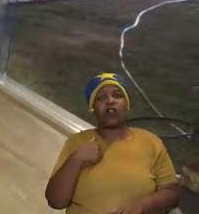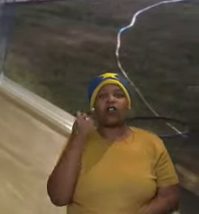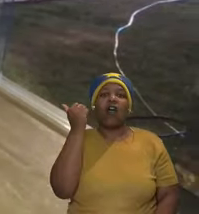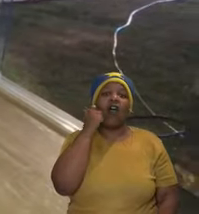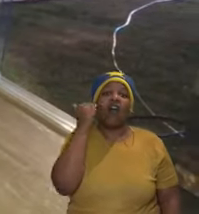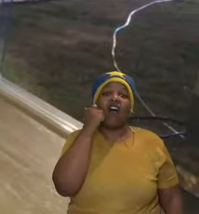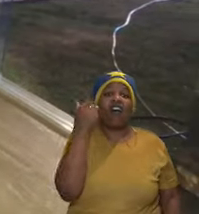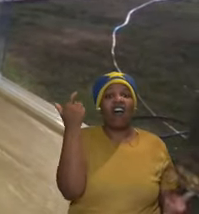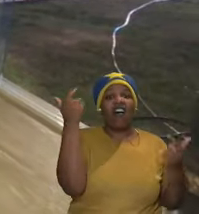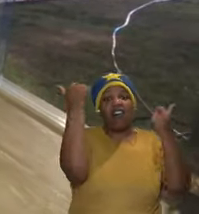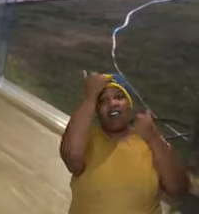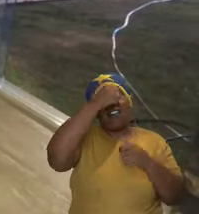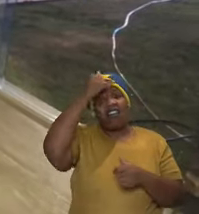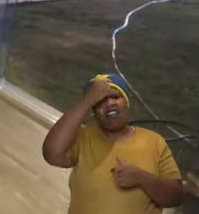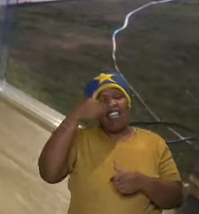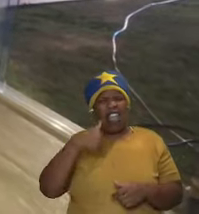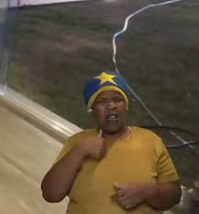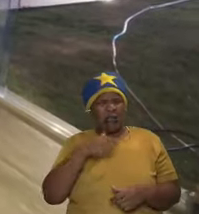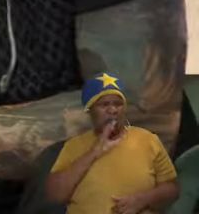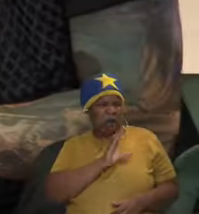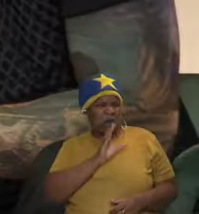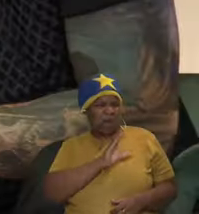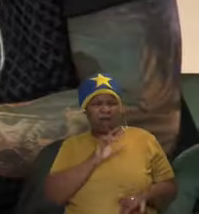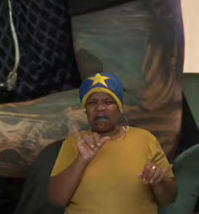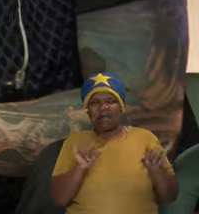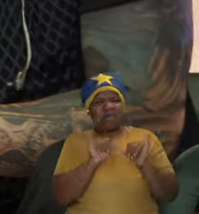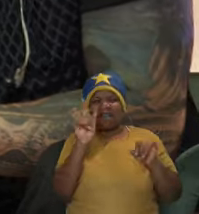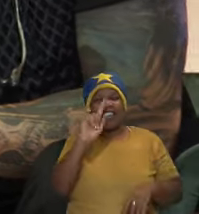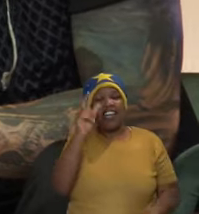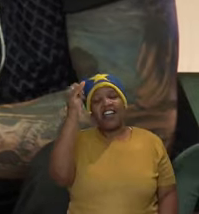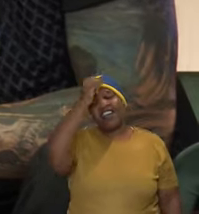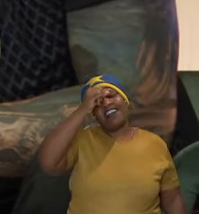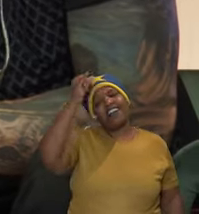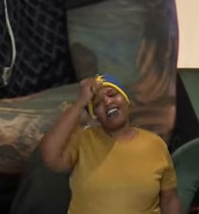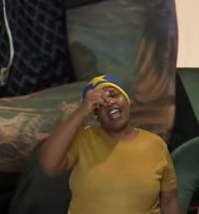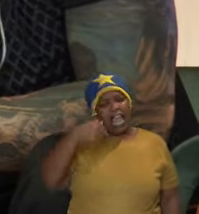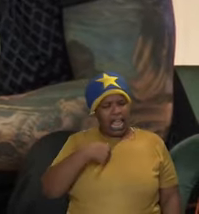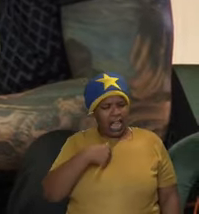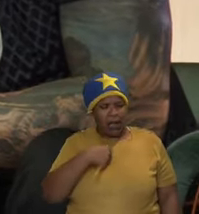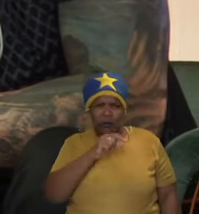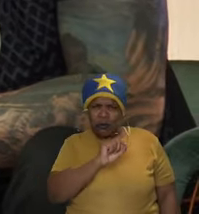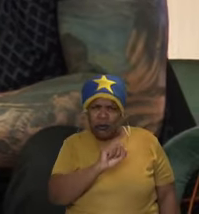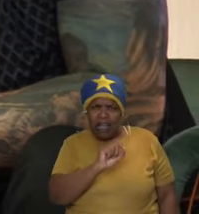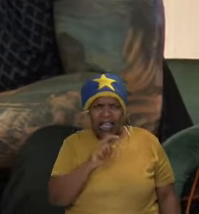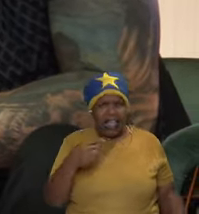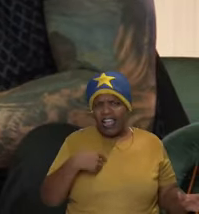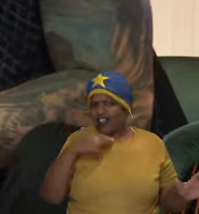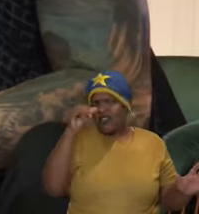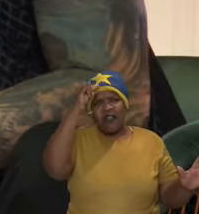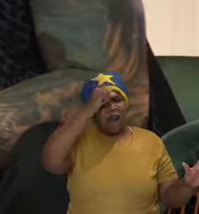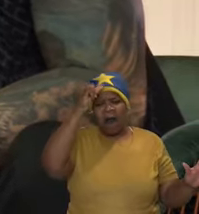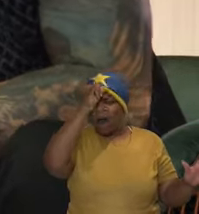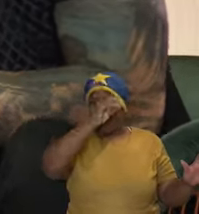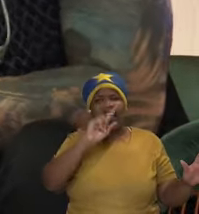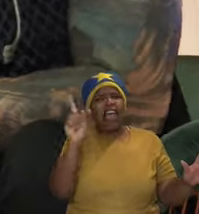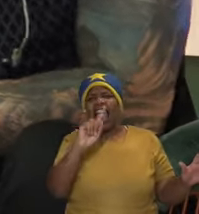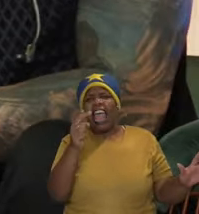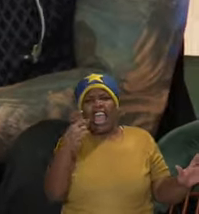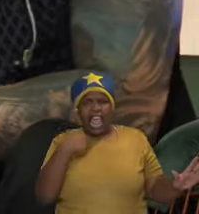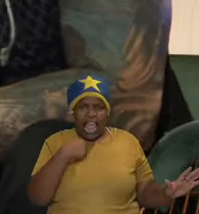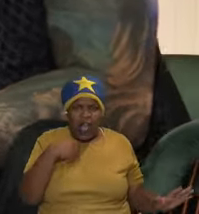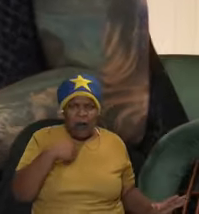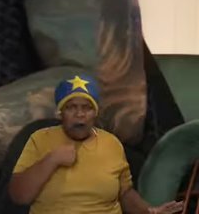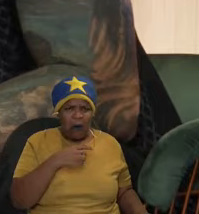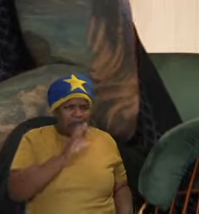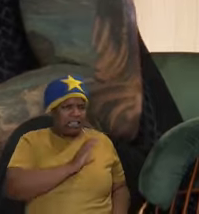otário. Eu não sou playboy não, só não sou otário. Eu não sou playboy não, só não sou otário. Eu